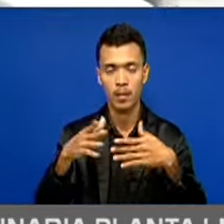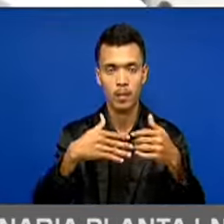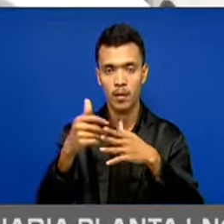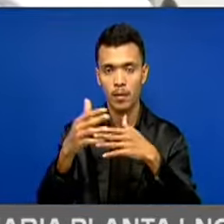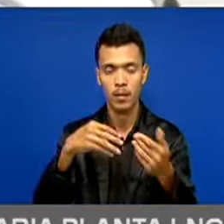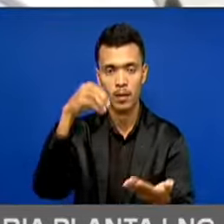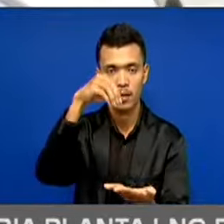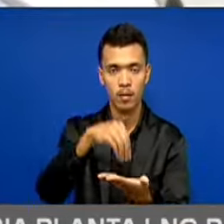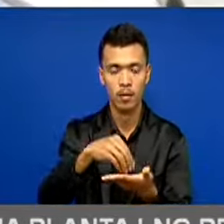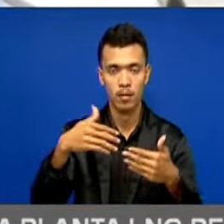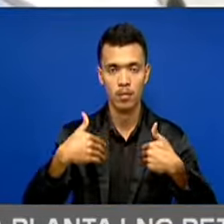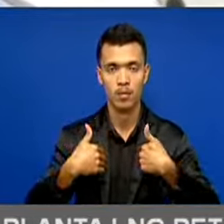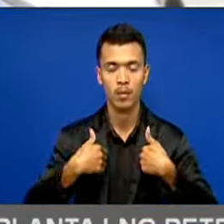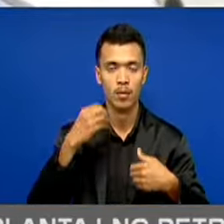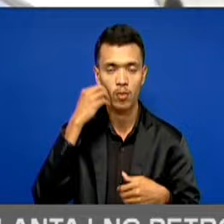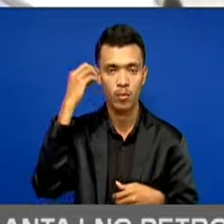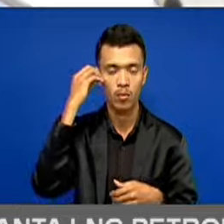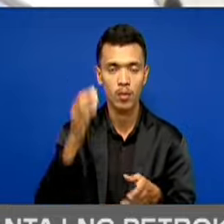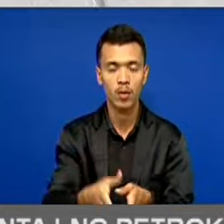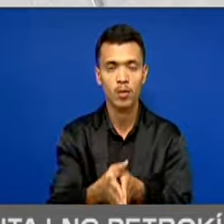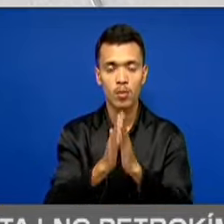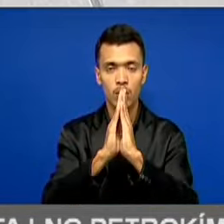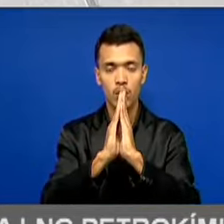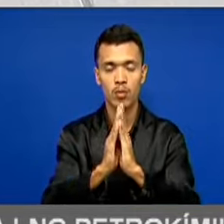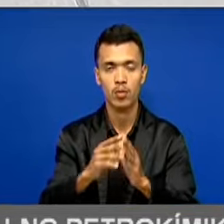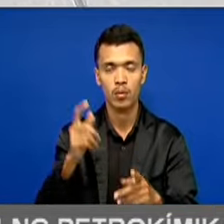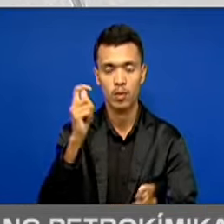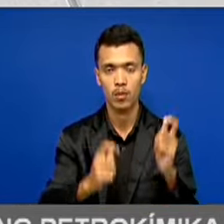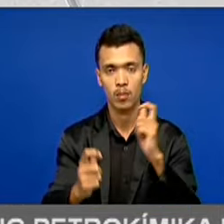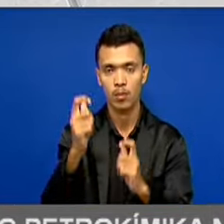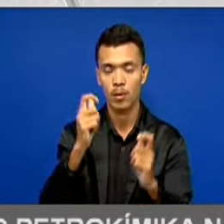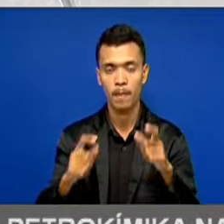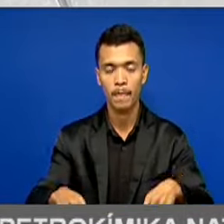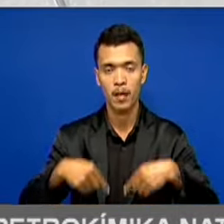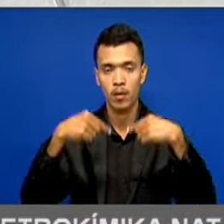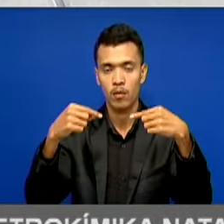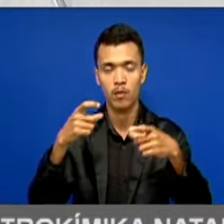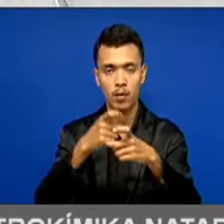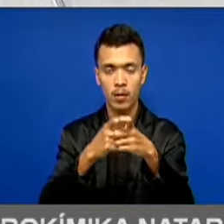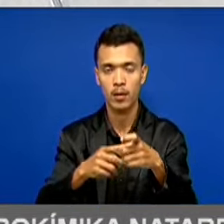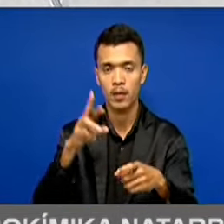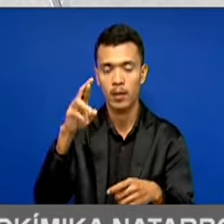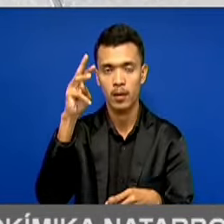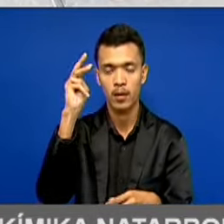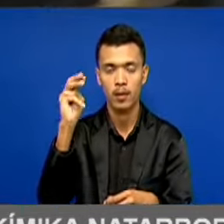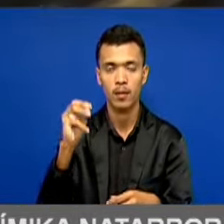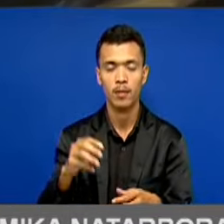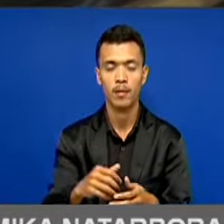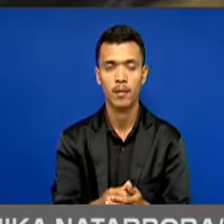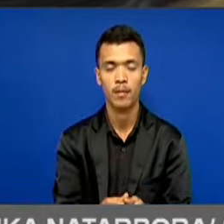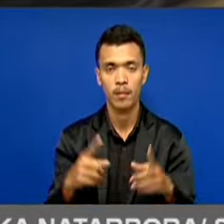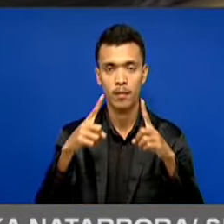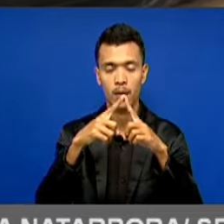de né, Ministério Público Subtribunal ato devolve fila objeto anessan pistola air softing gun horrompi